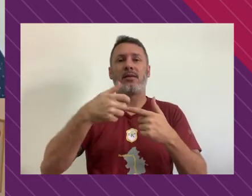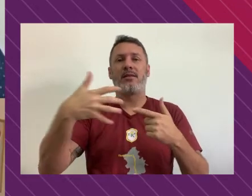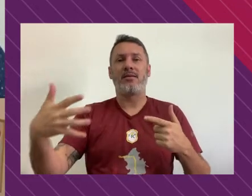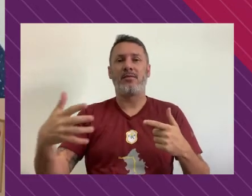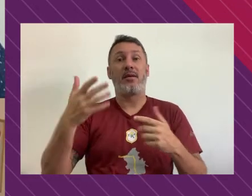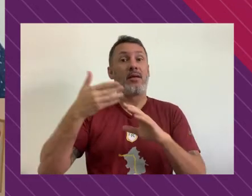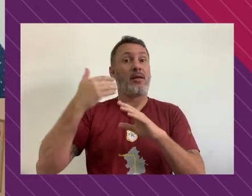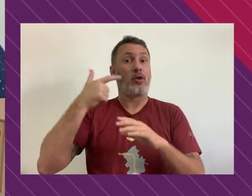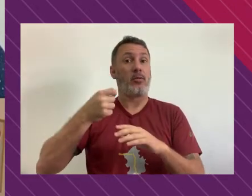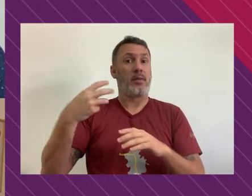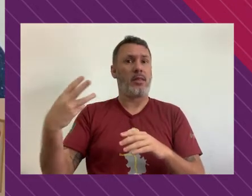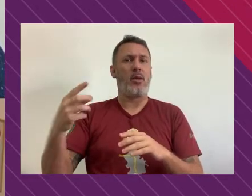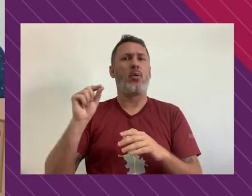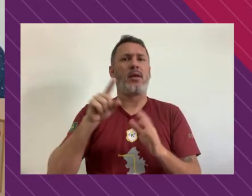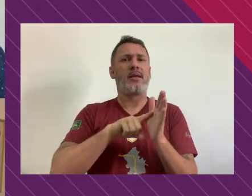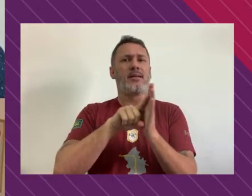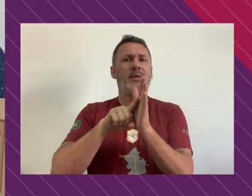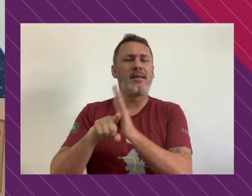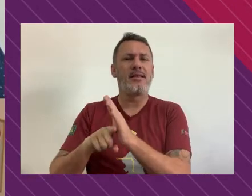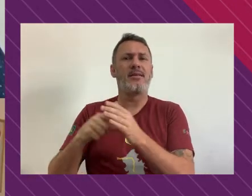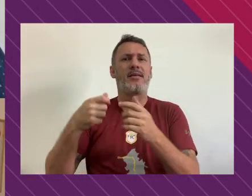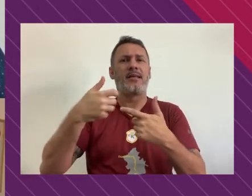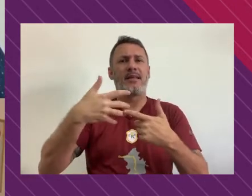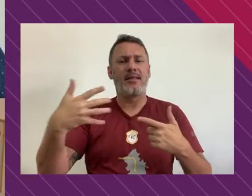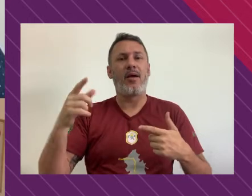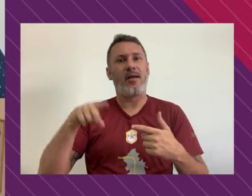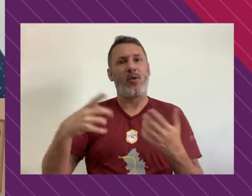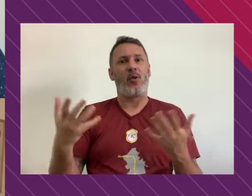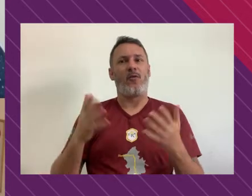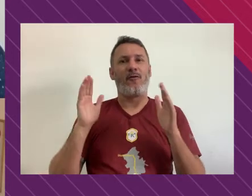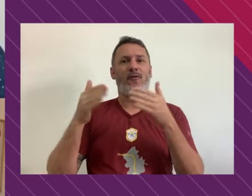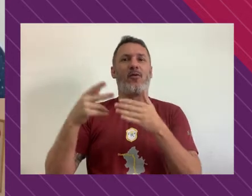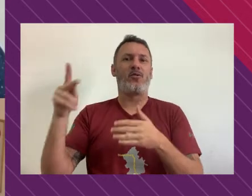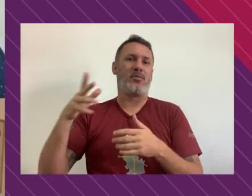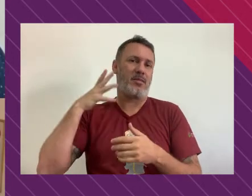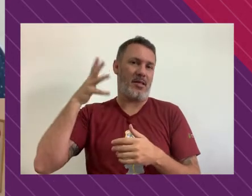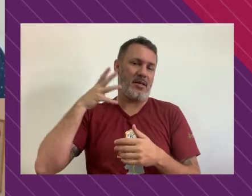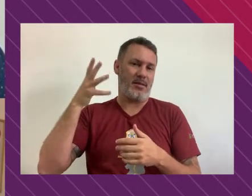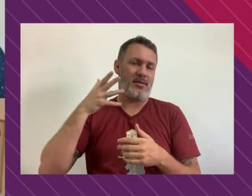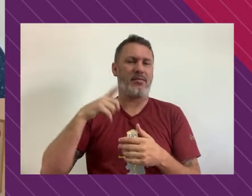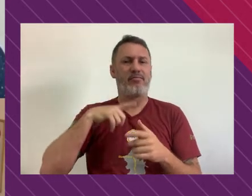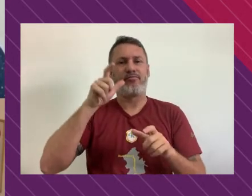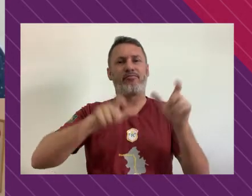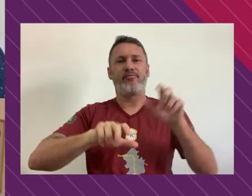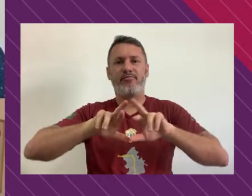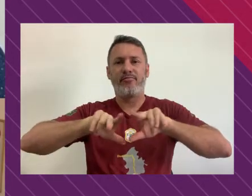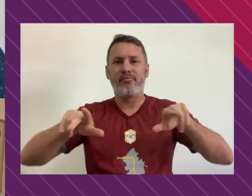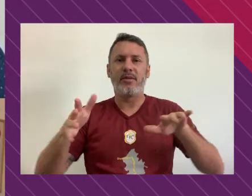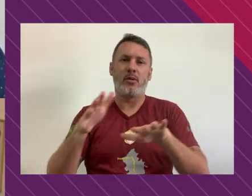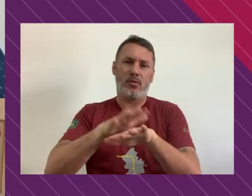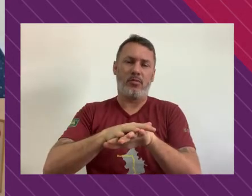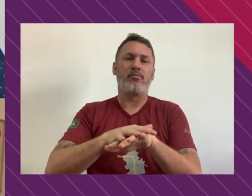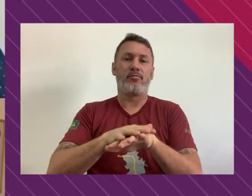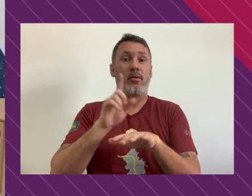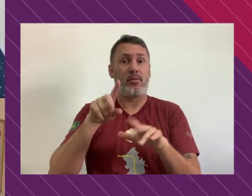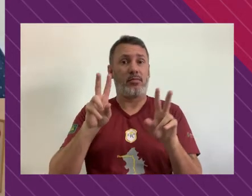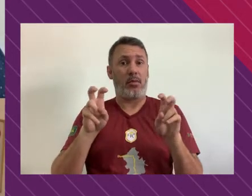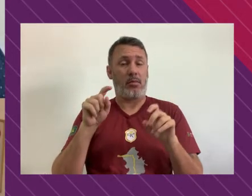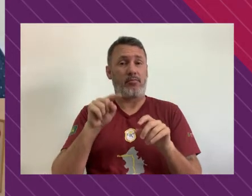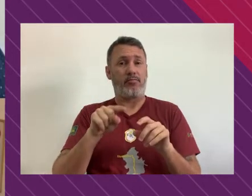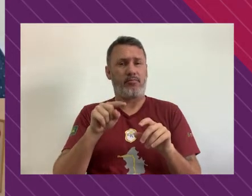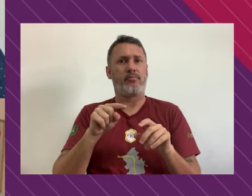que assim, extensão tem tudo a ver com o que a gente vai falar hoje, né? Com É verdade. trabalho, com diversidade e com inclusão. São temas